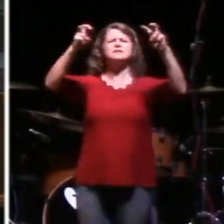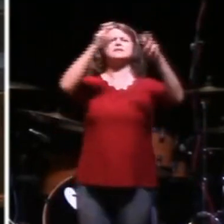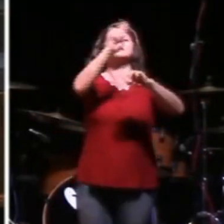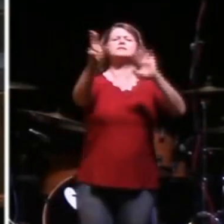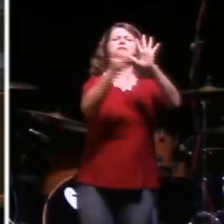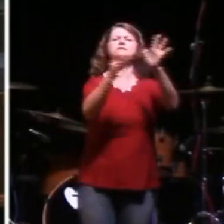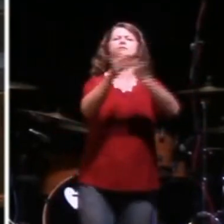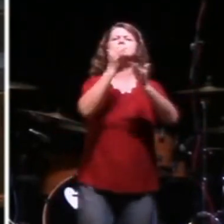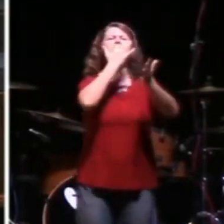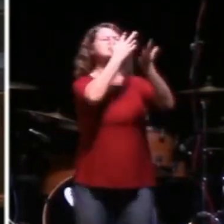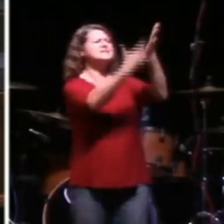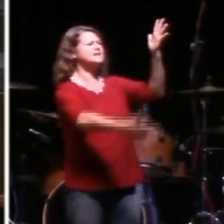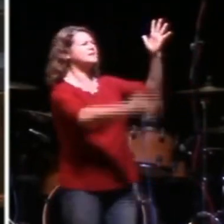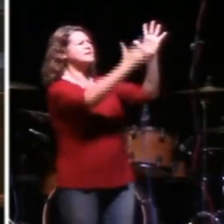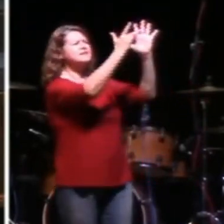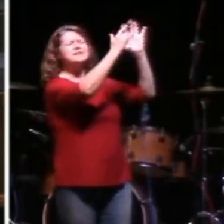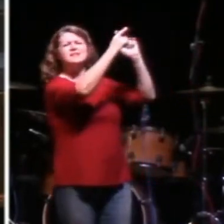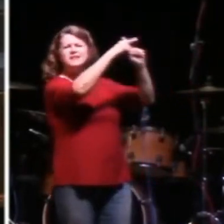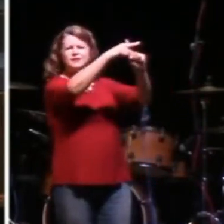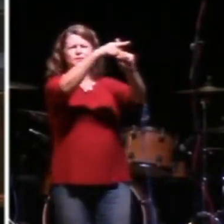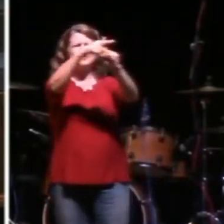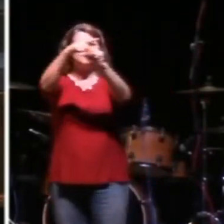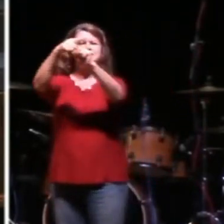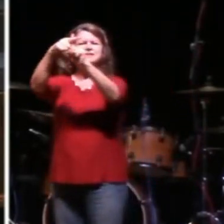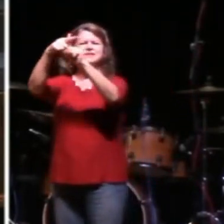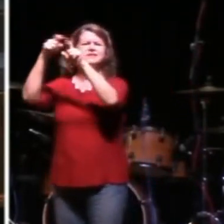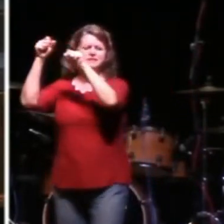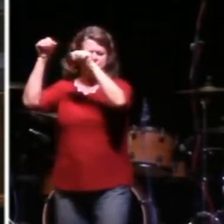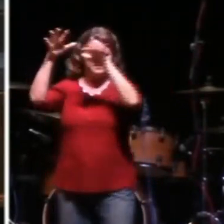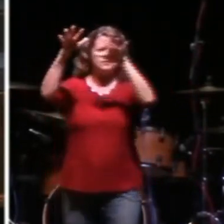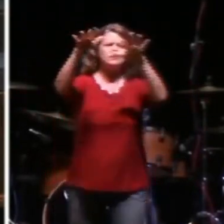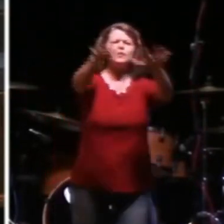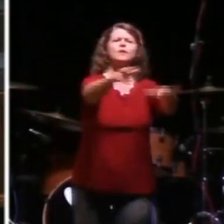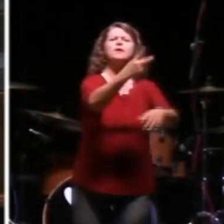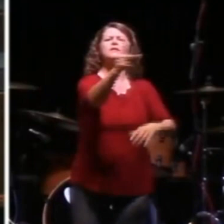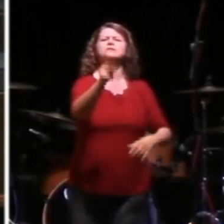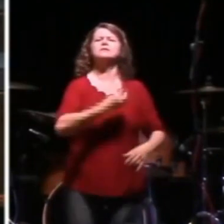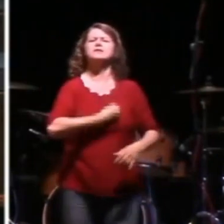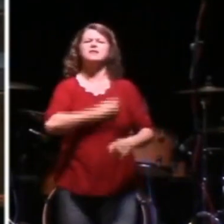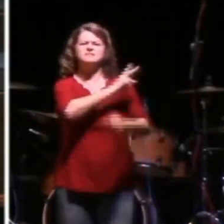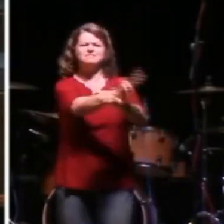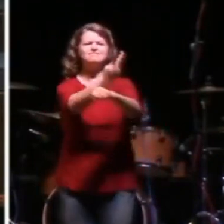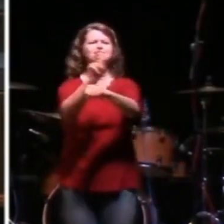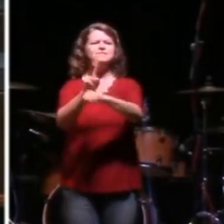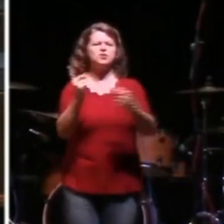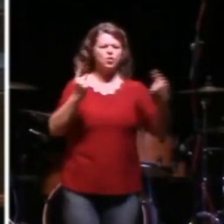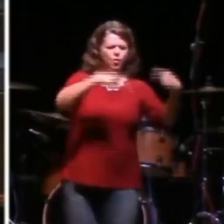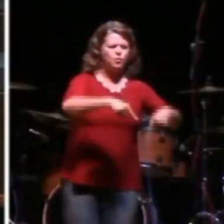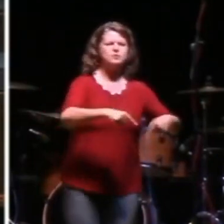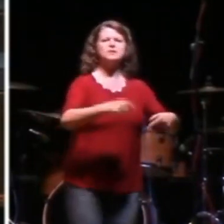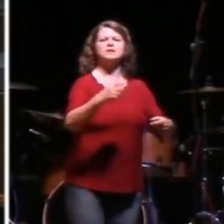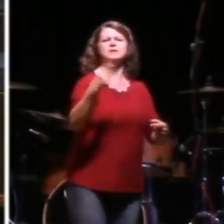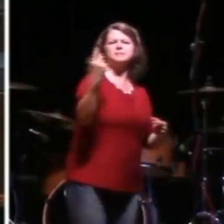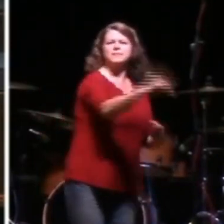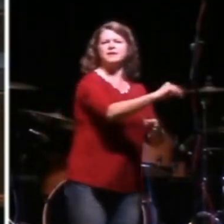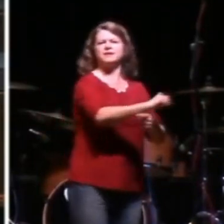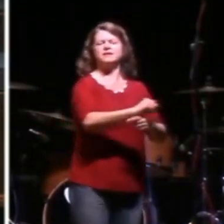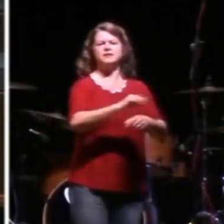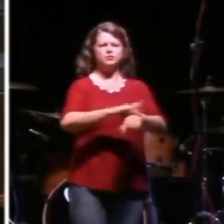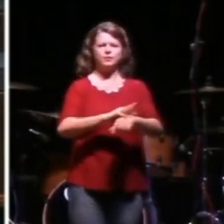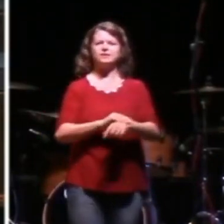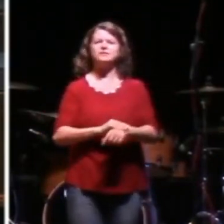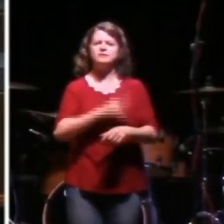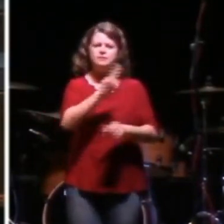para que o sangue da cruz abençoe a sua casa e proteja de toda a peste perniciosa em nome de jesus pai